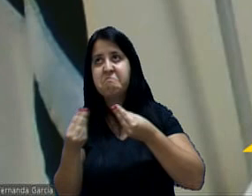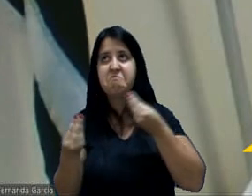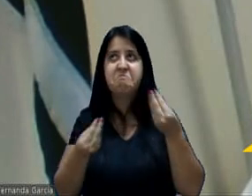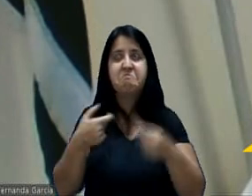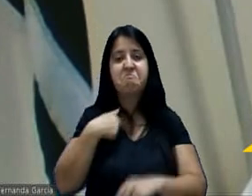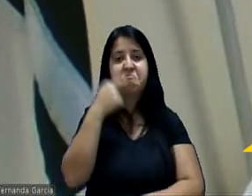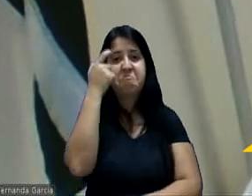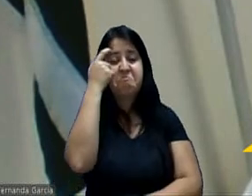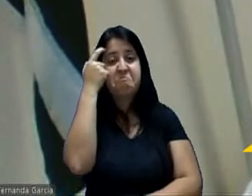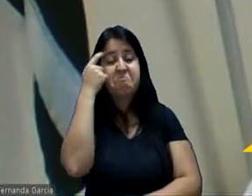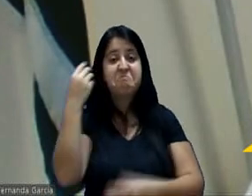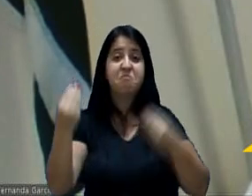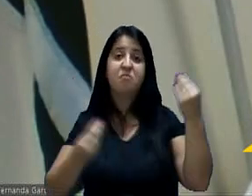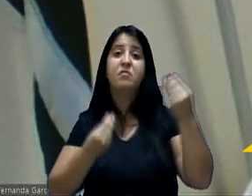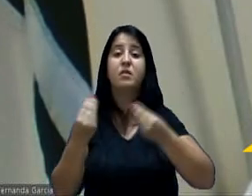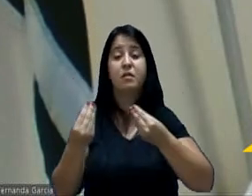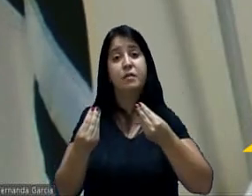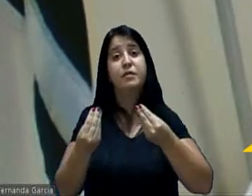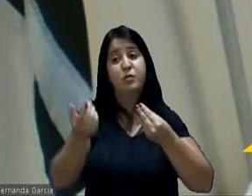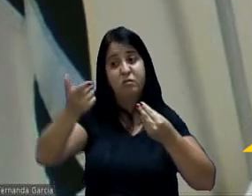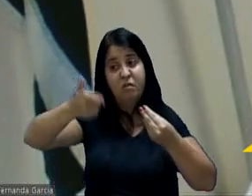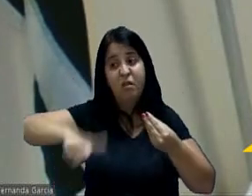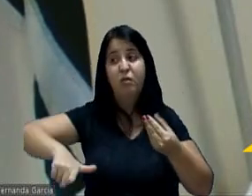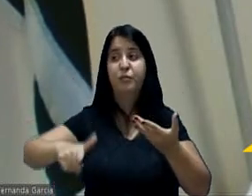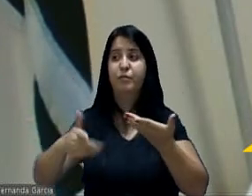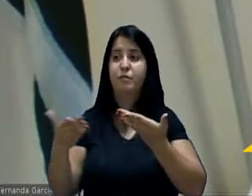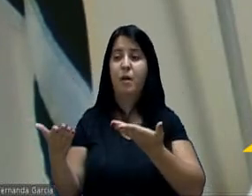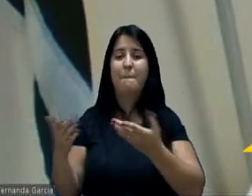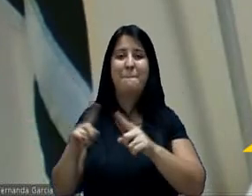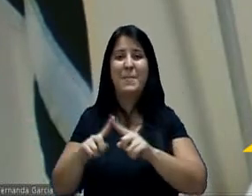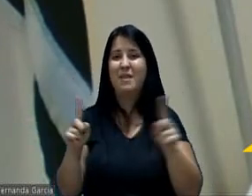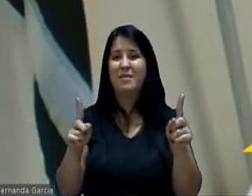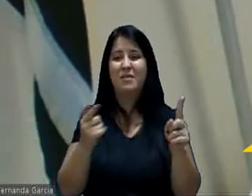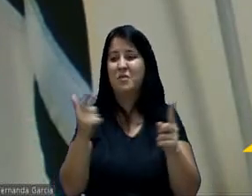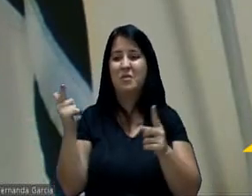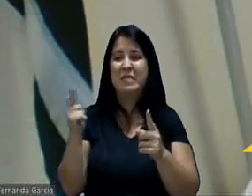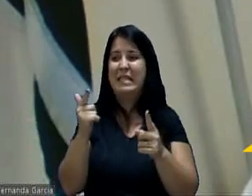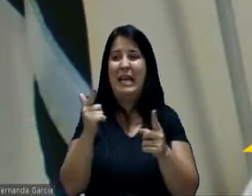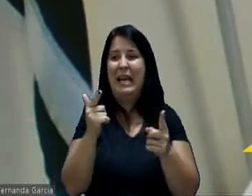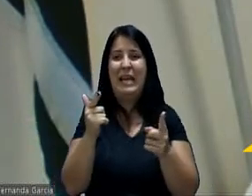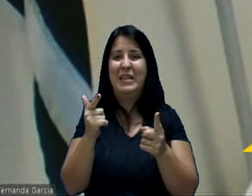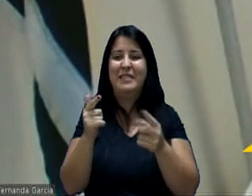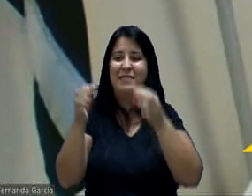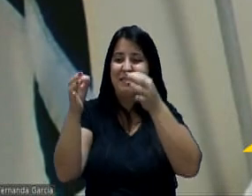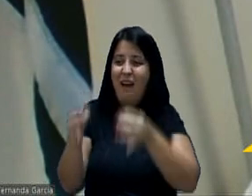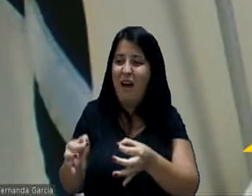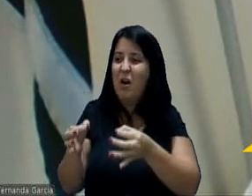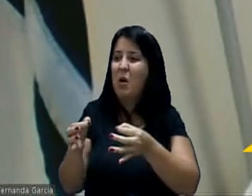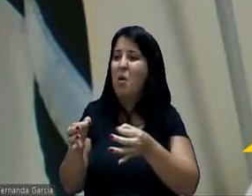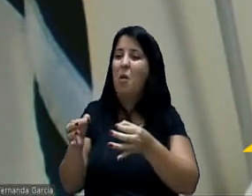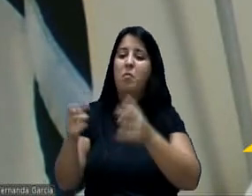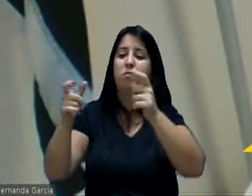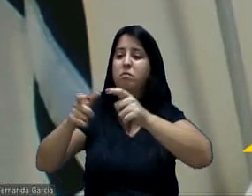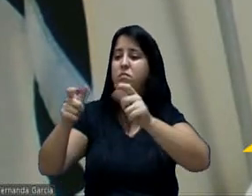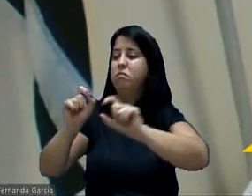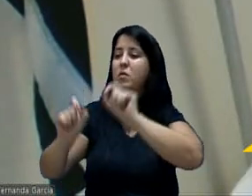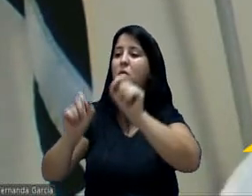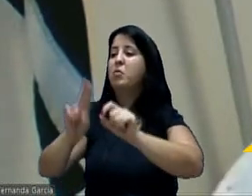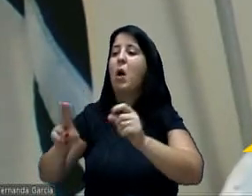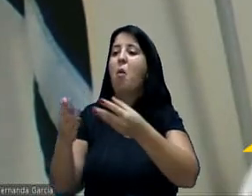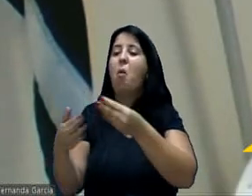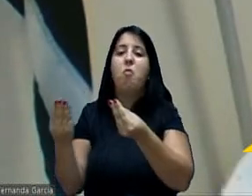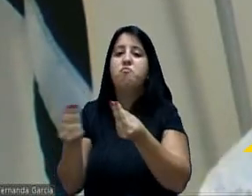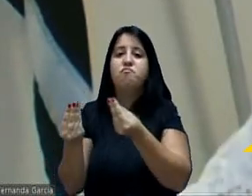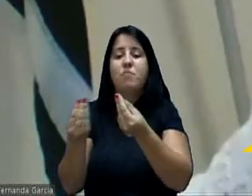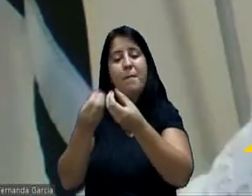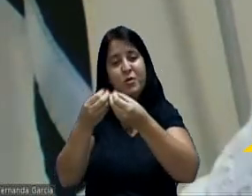vez, ela está indo, mas a gente não tem uma destinação correta. E traz um prejuízo tremendo, porque... E